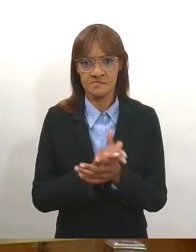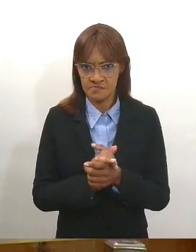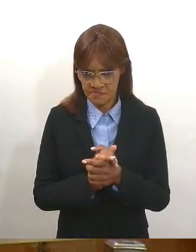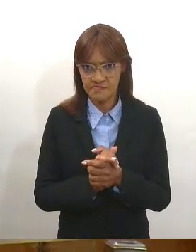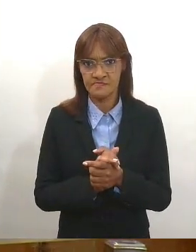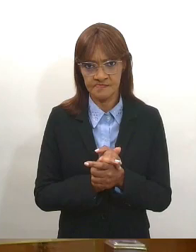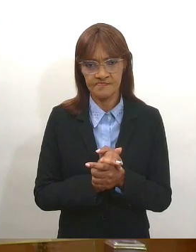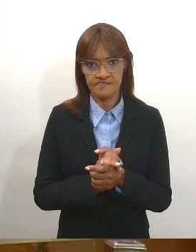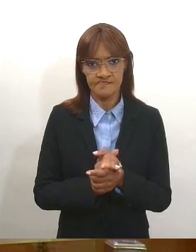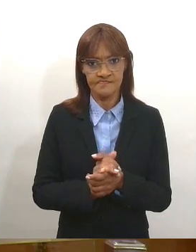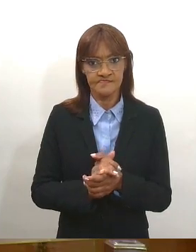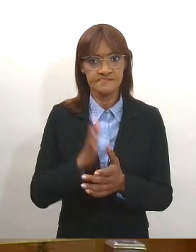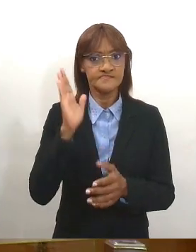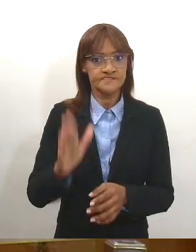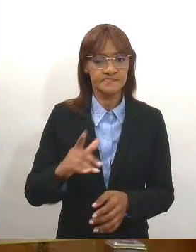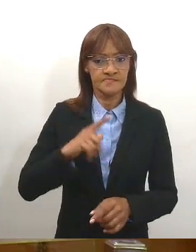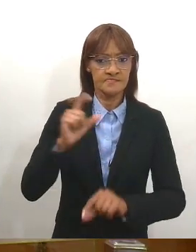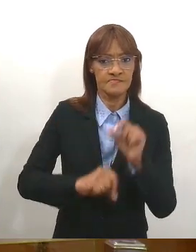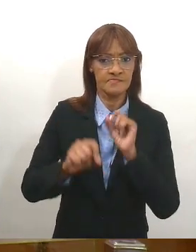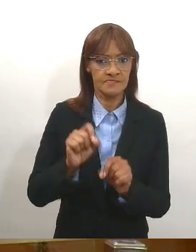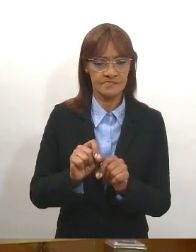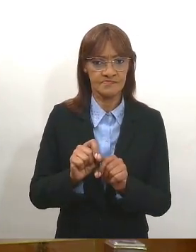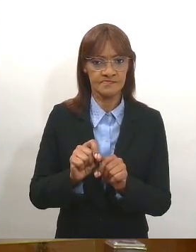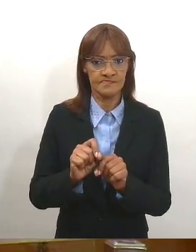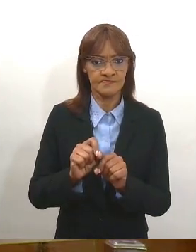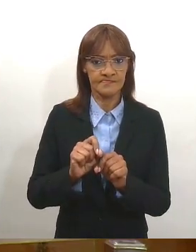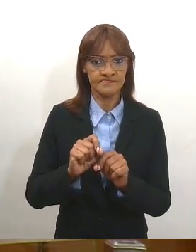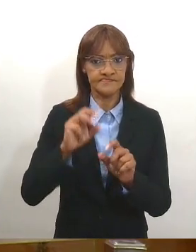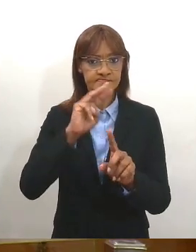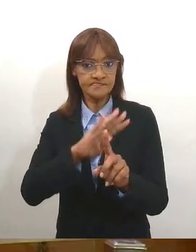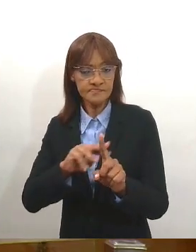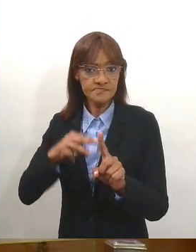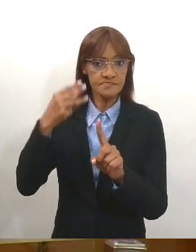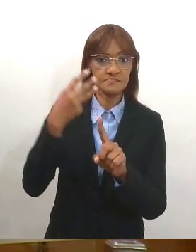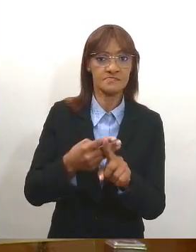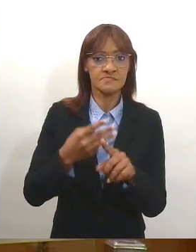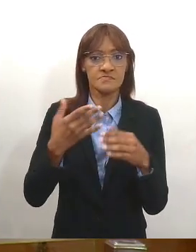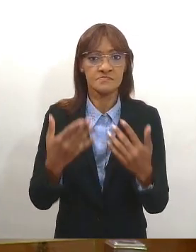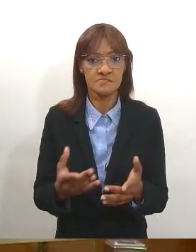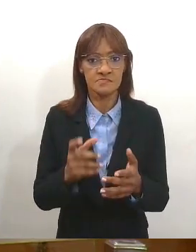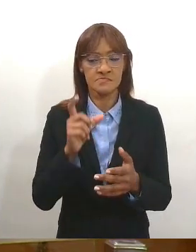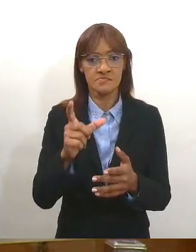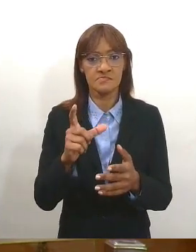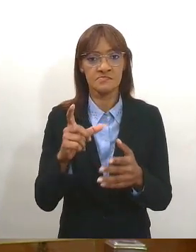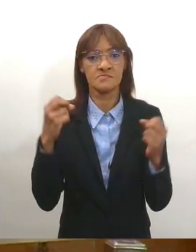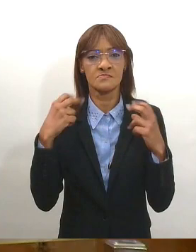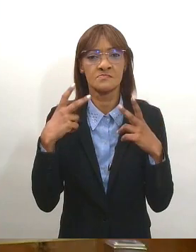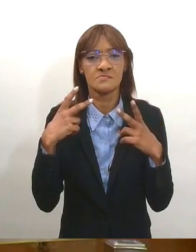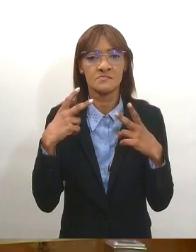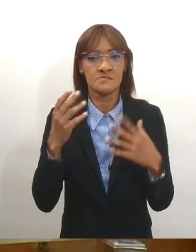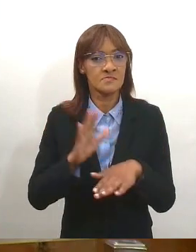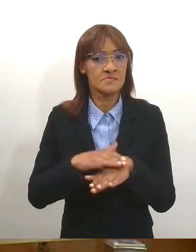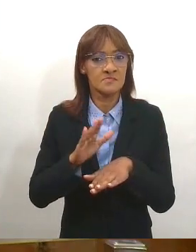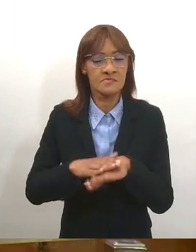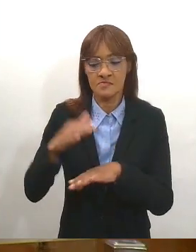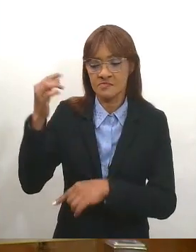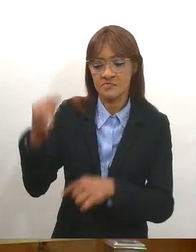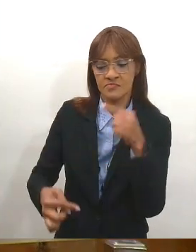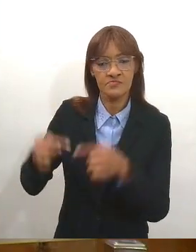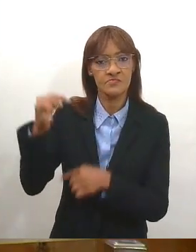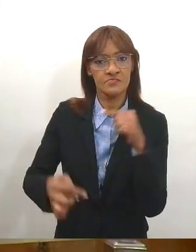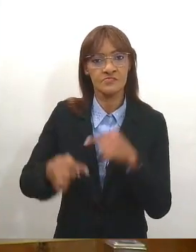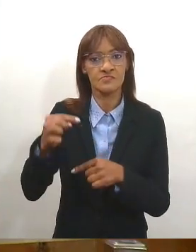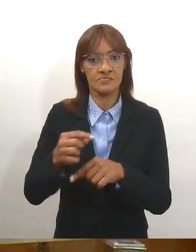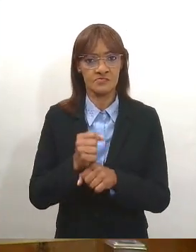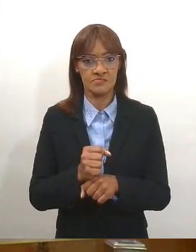final para se tirar uma habilitação, essa discussão tem que ser construída entre o órgão, as entidades,